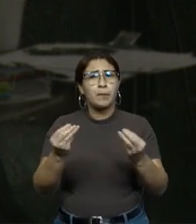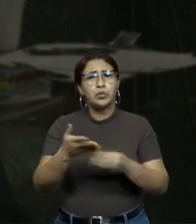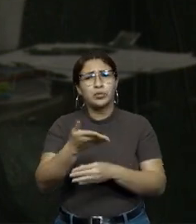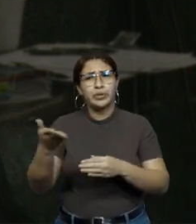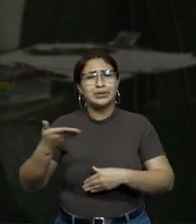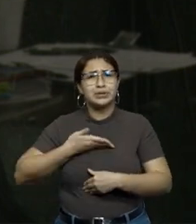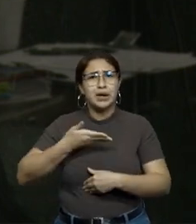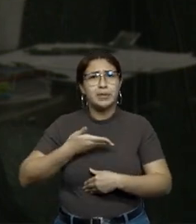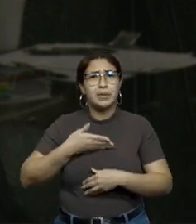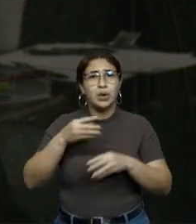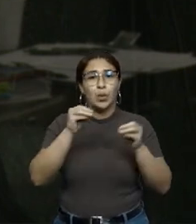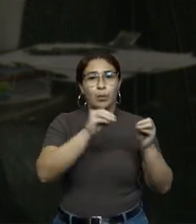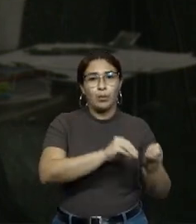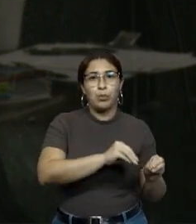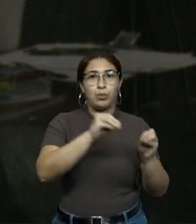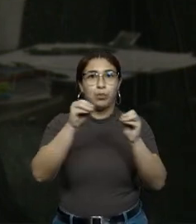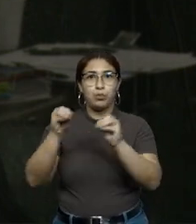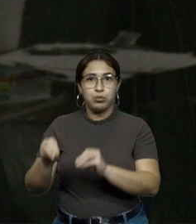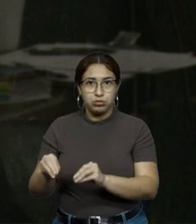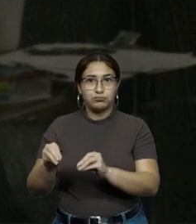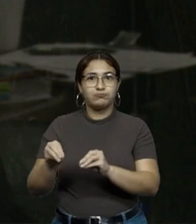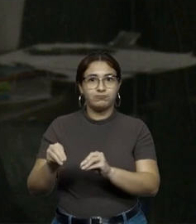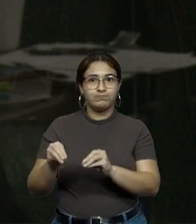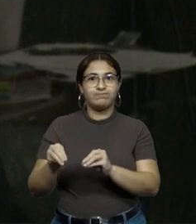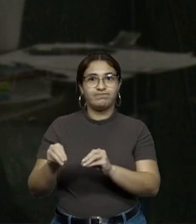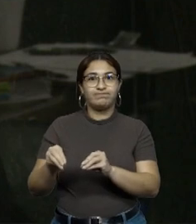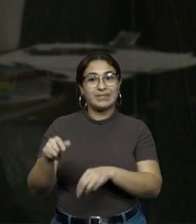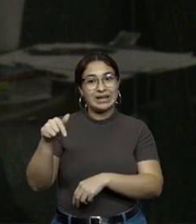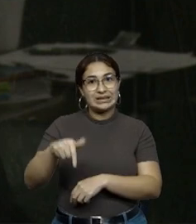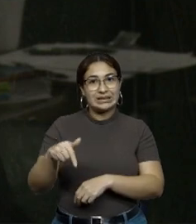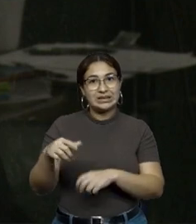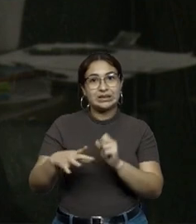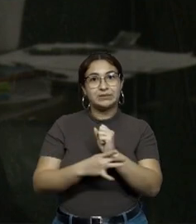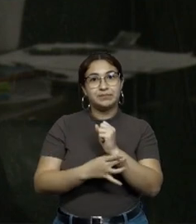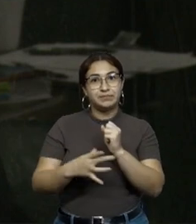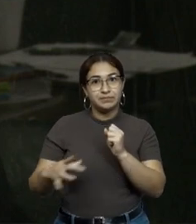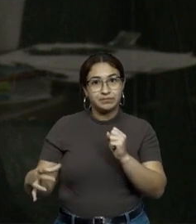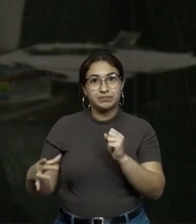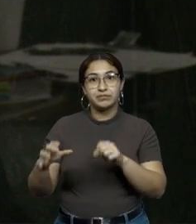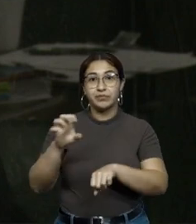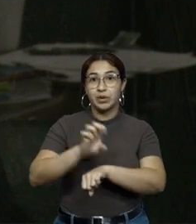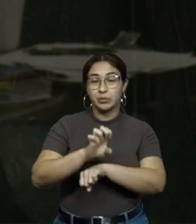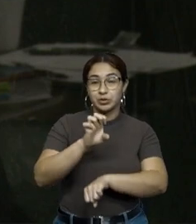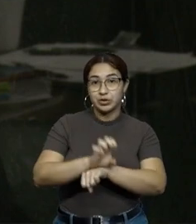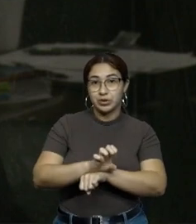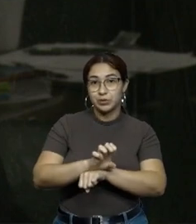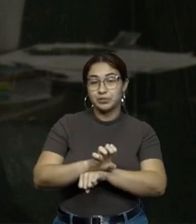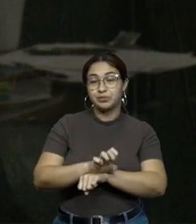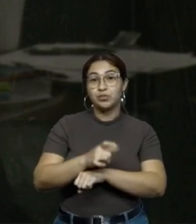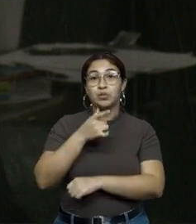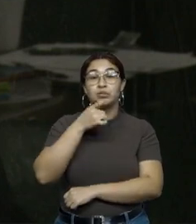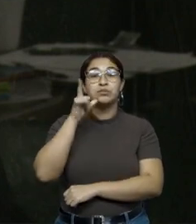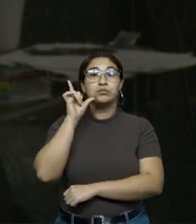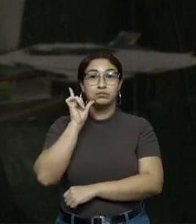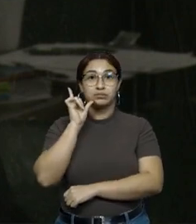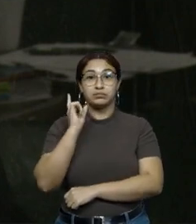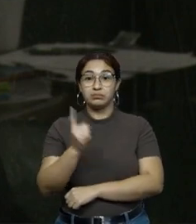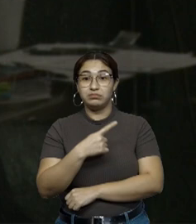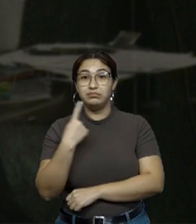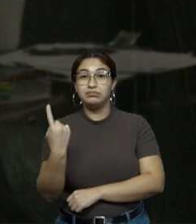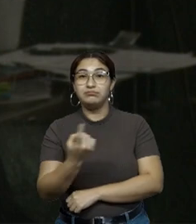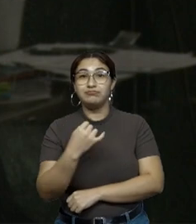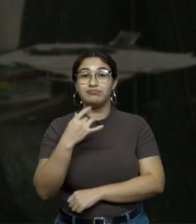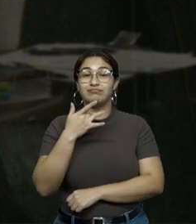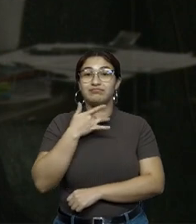processo migraram aqui né para o nosso rede estadual de Santa Catarina ontem para infelicidade nossa